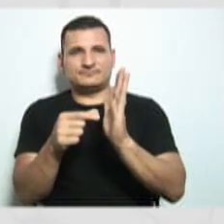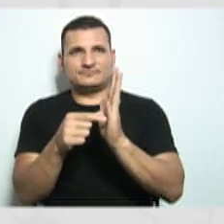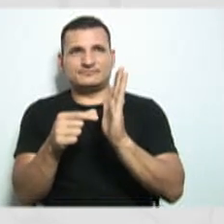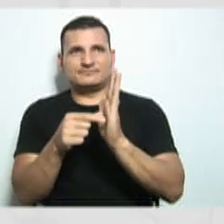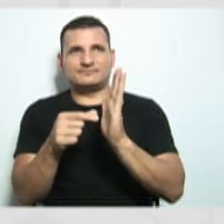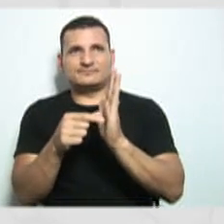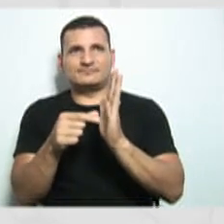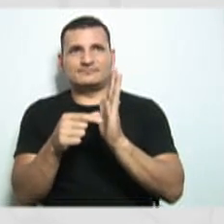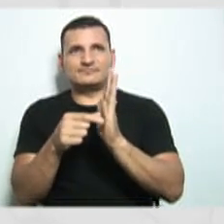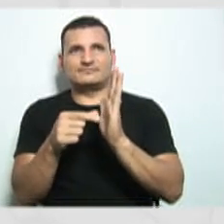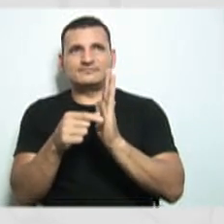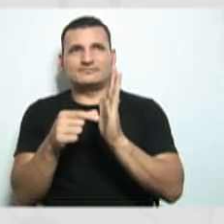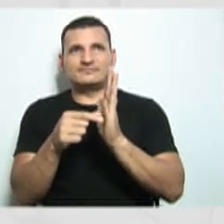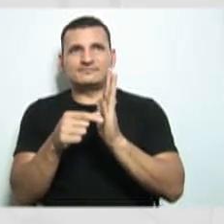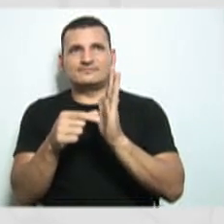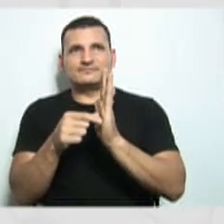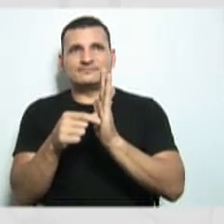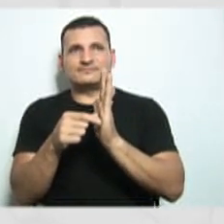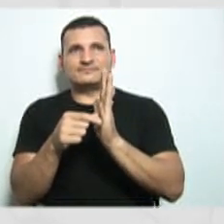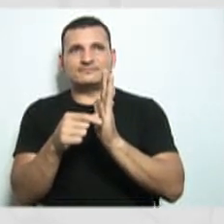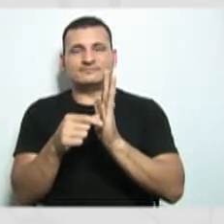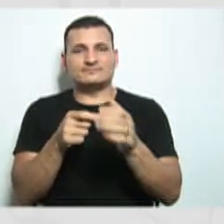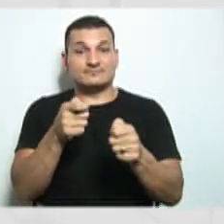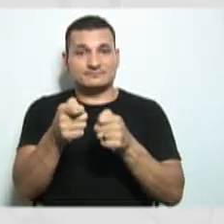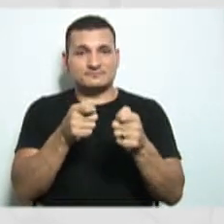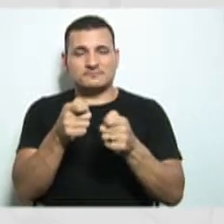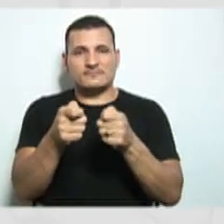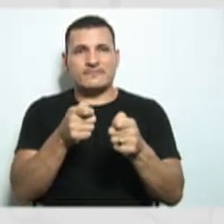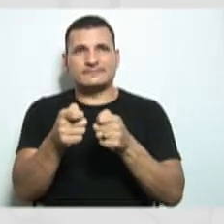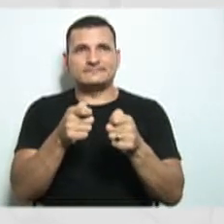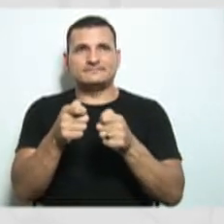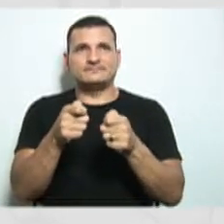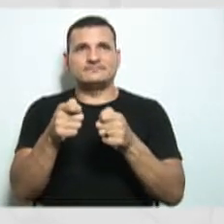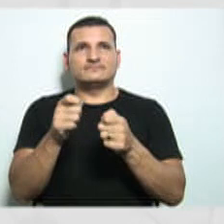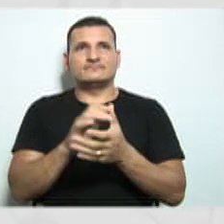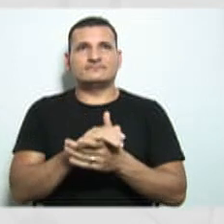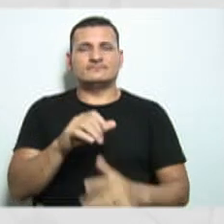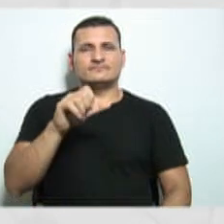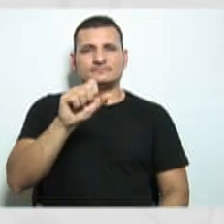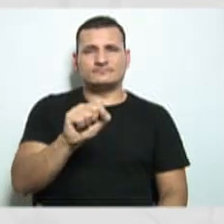só essa ferramenta, que é a ferramenta de controle, que é